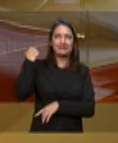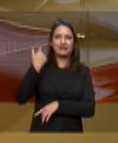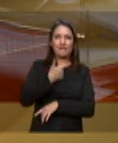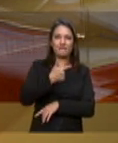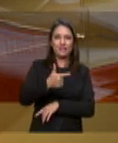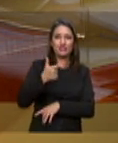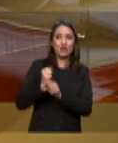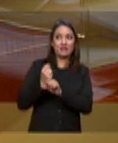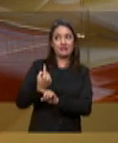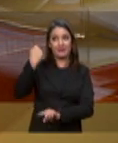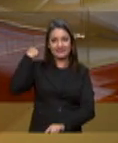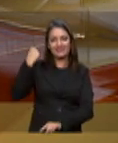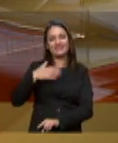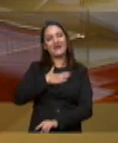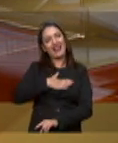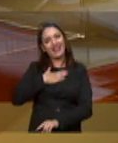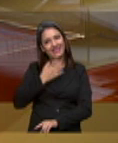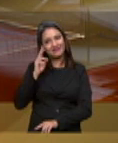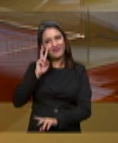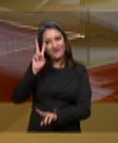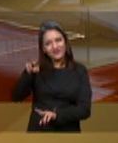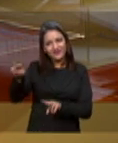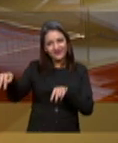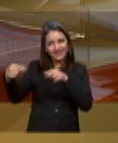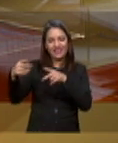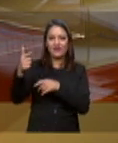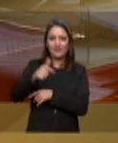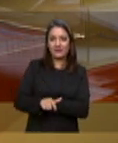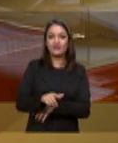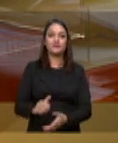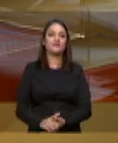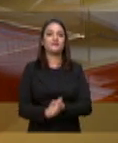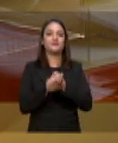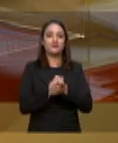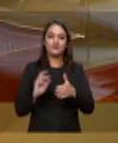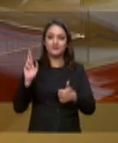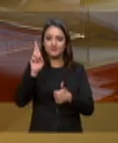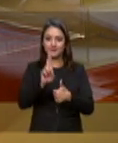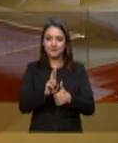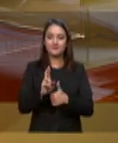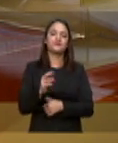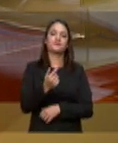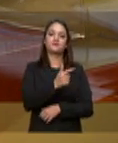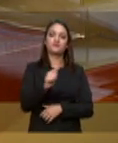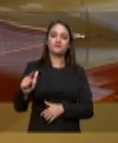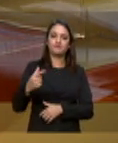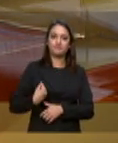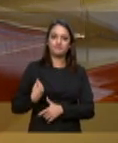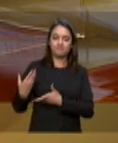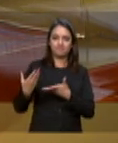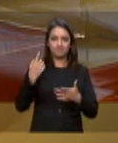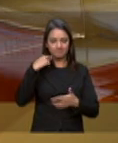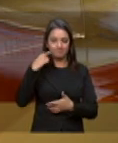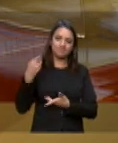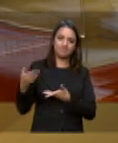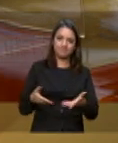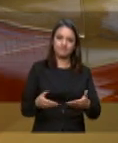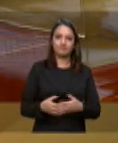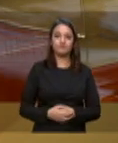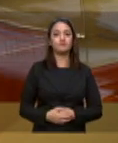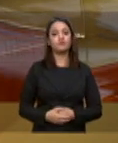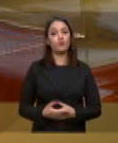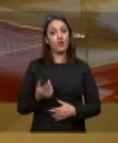Toga preta por cima do terno escuro. Excelentíssimo procurador-geral, demais colegas presentes. Bom, eu estou aqui